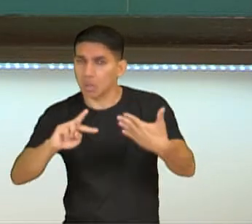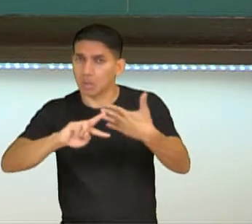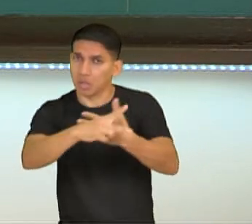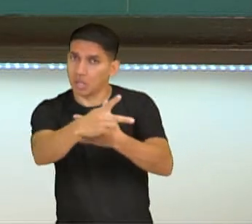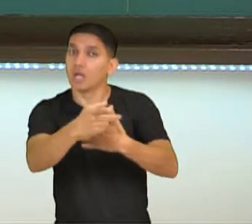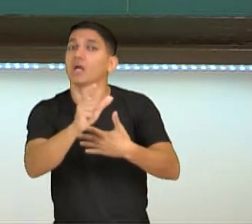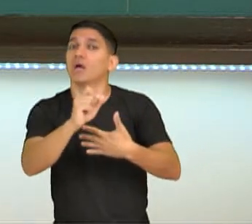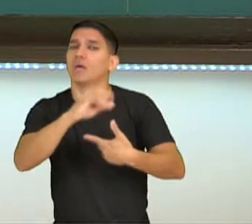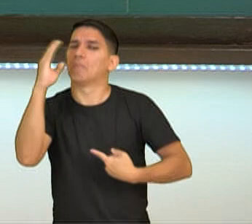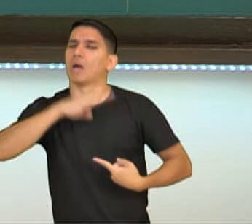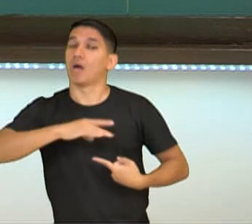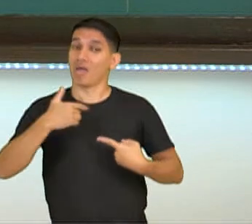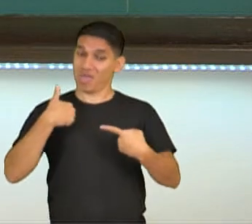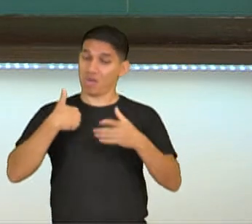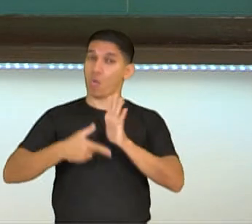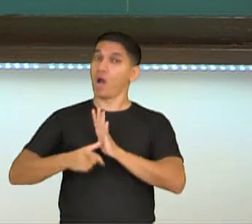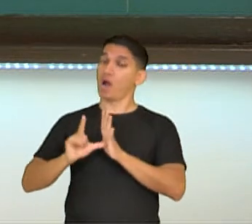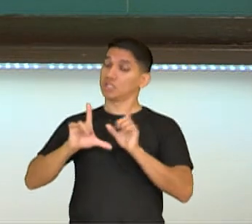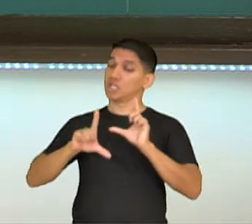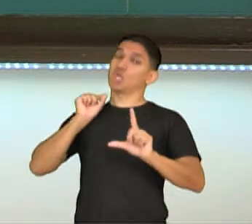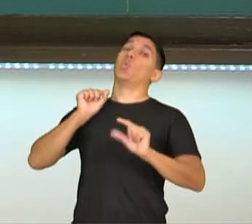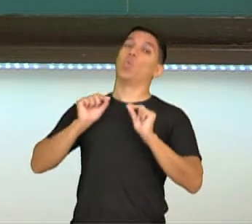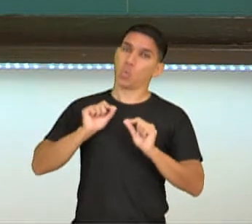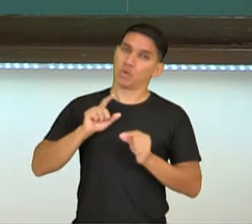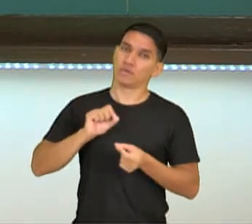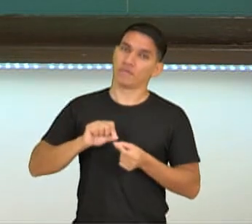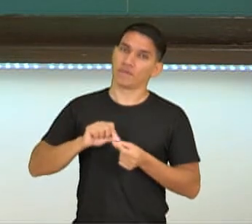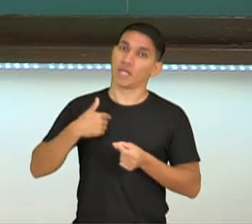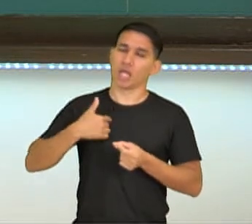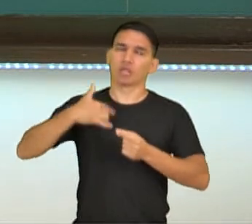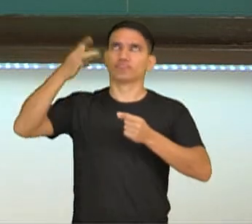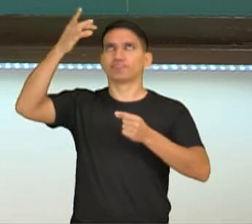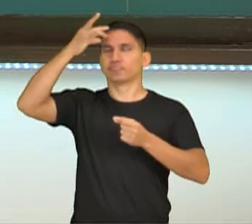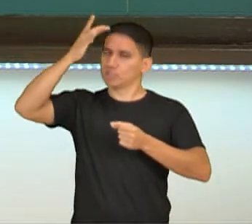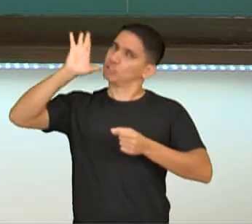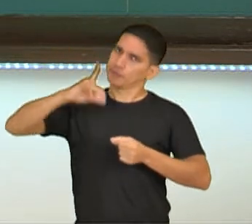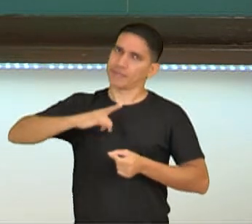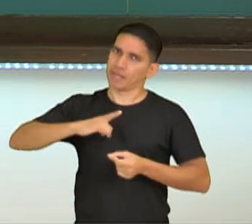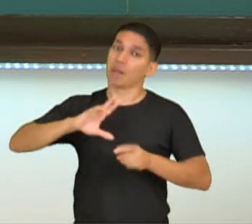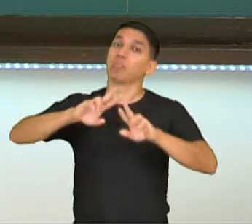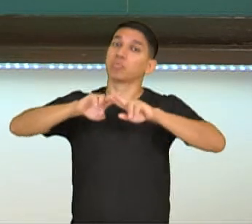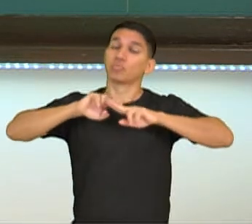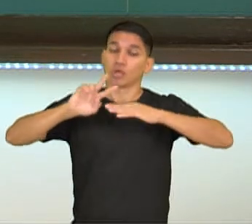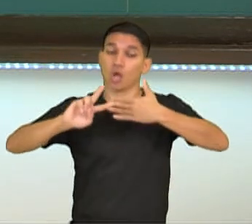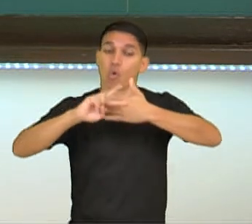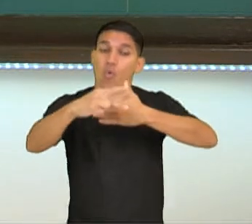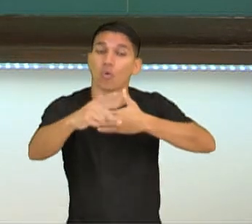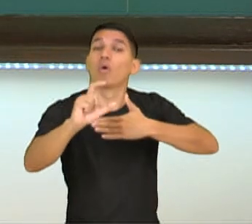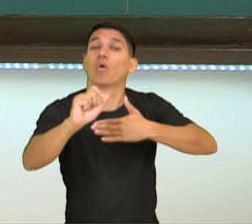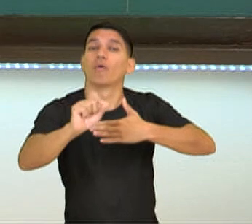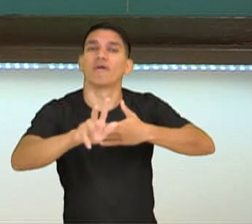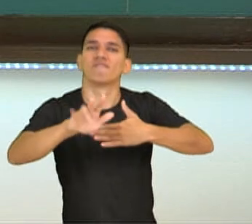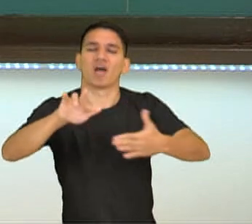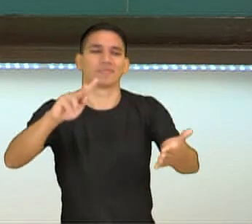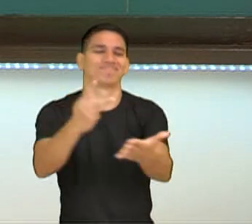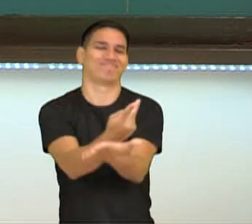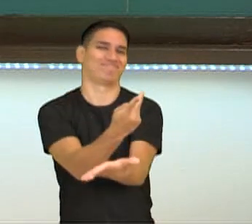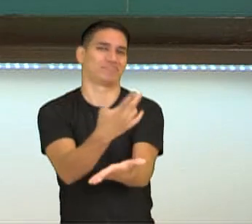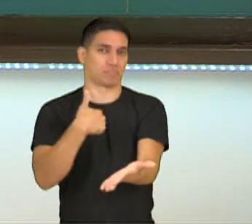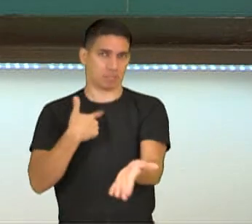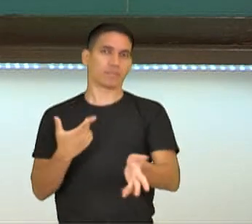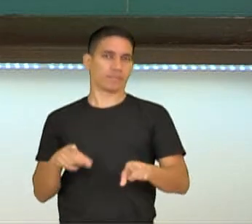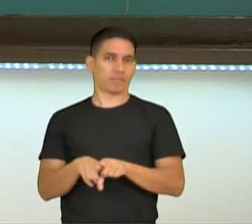né, eu escolhi fazê-lo, ou seja, eu tinha noção e vou acabar arcando com essa consequência. Se eu, por algum